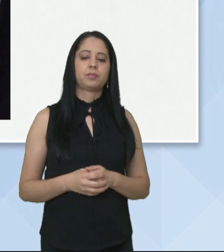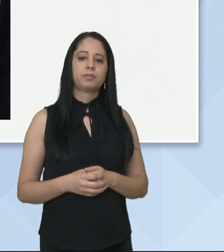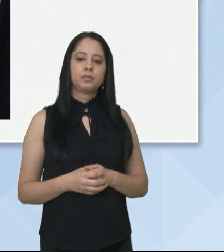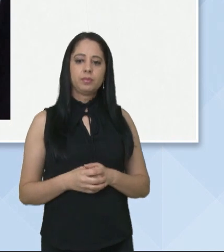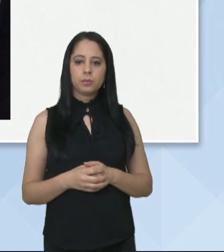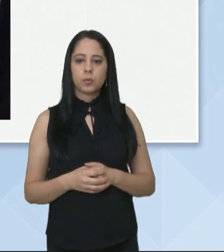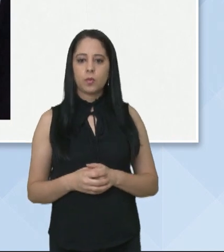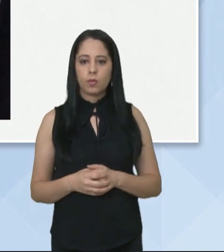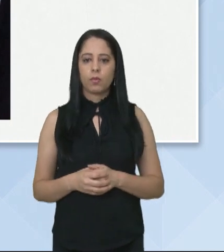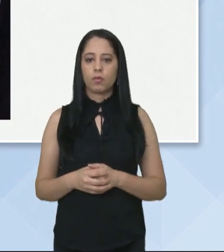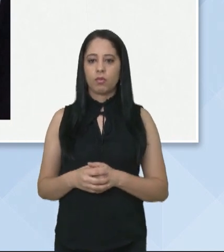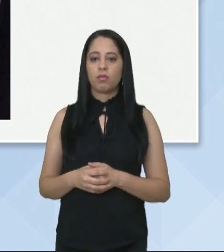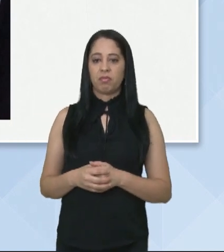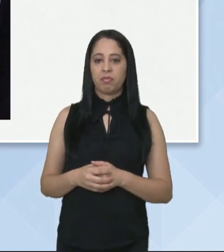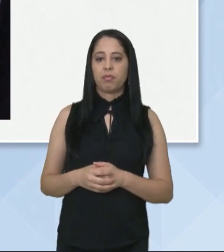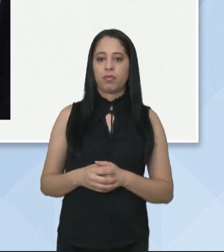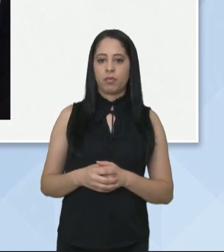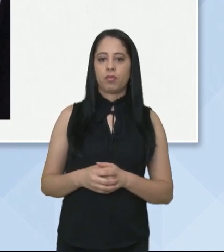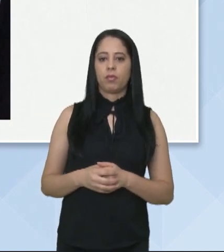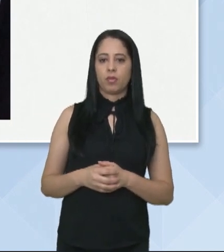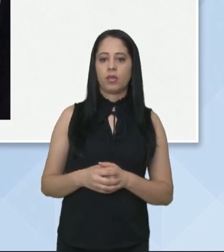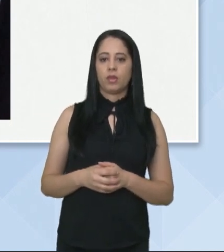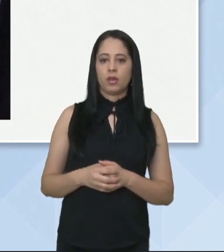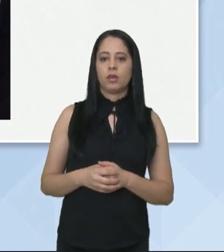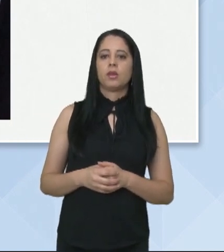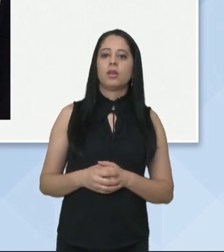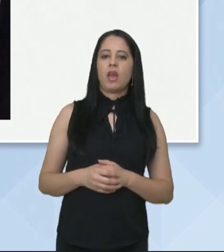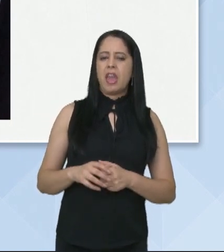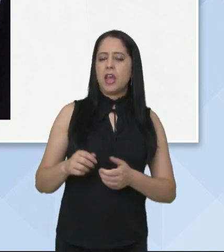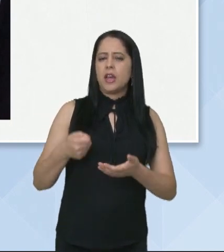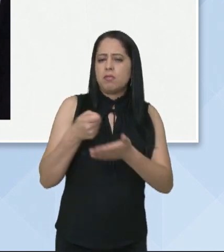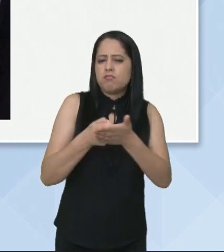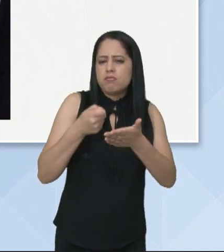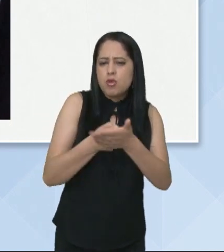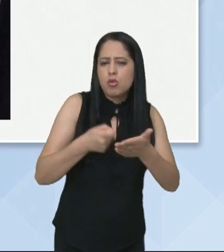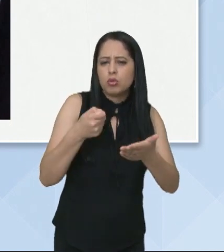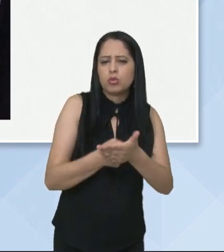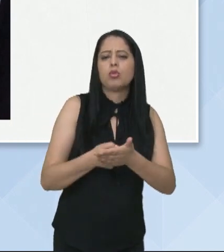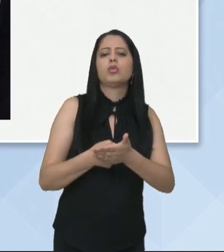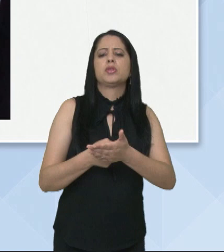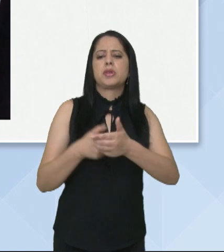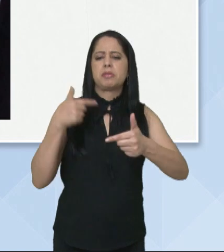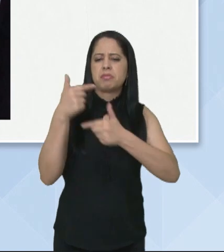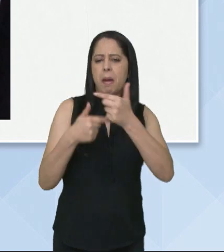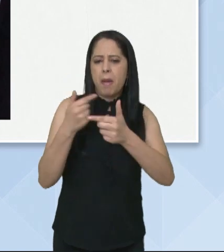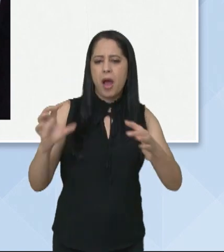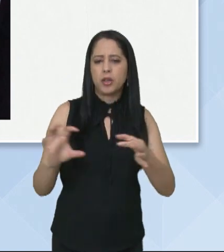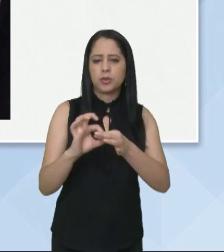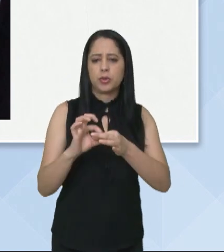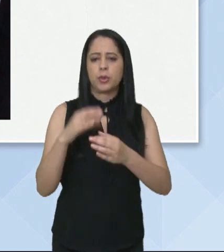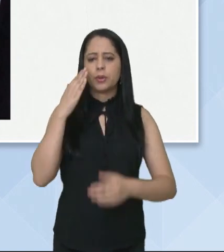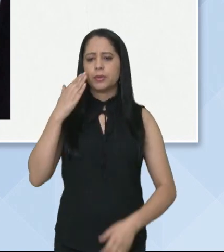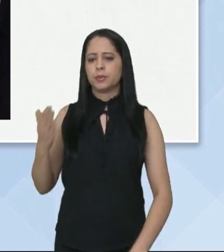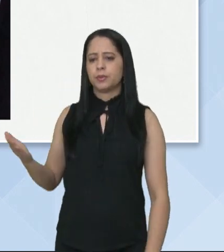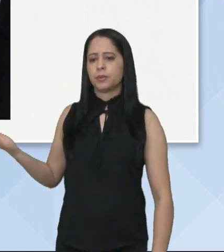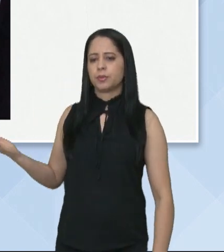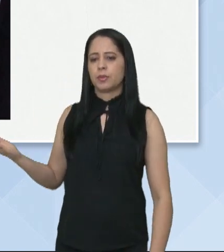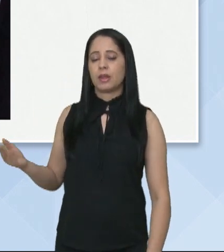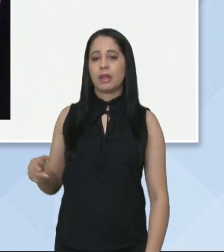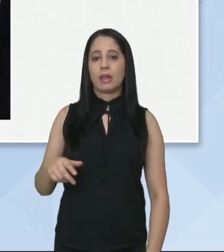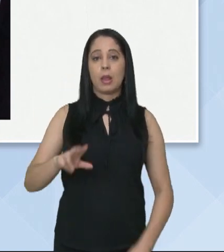Encarou com grande entusiasmo o nosso trabalho conjunto nos próximos anos. Primeiro-ministro de